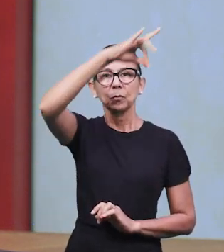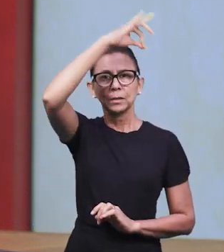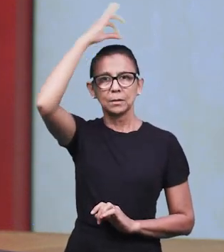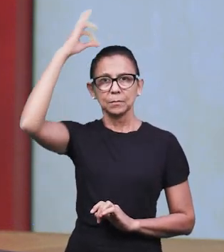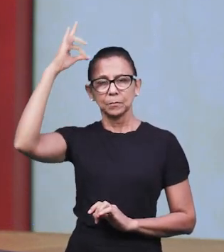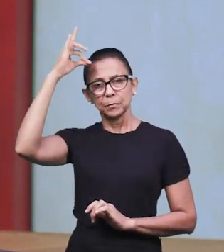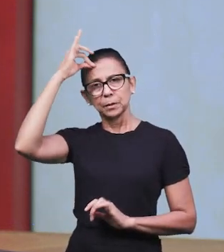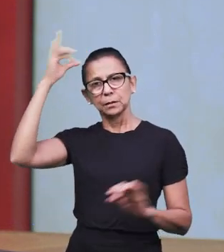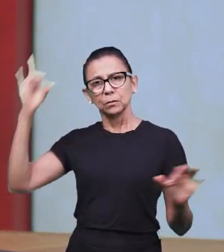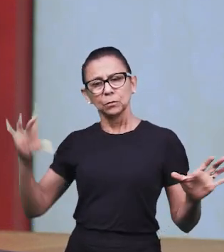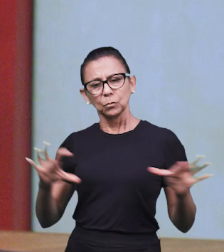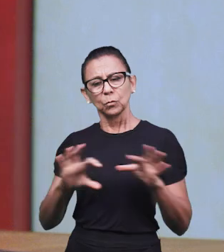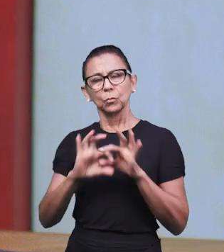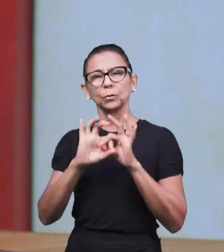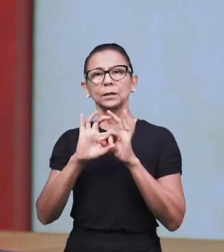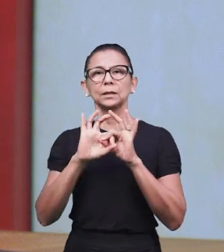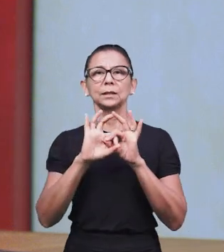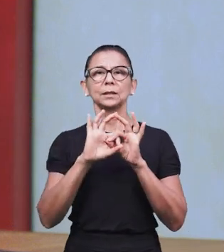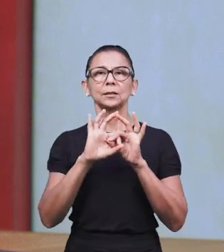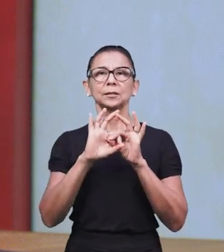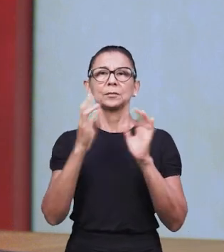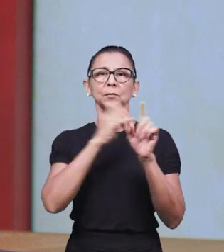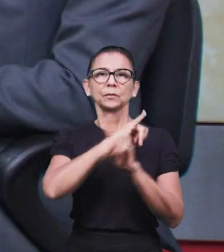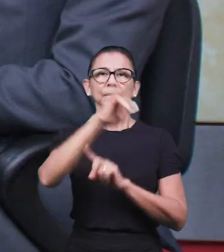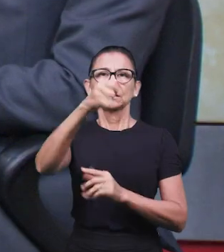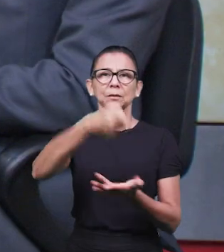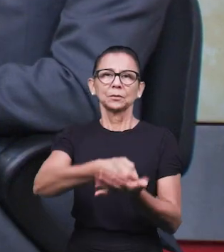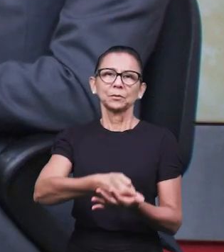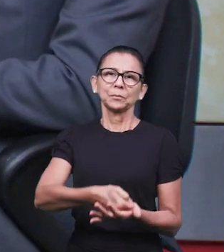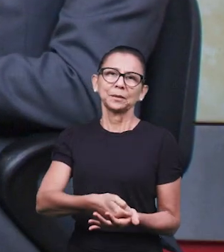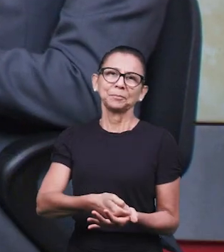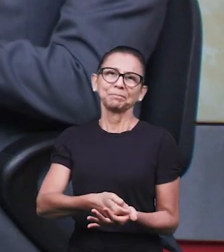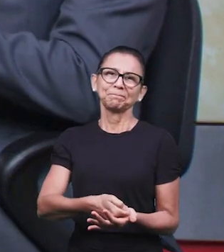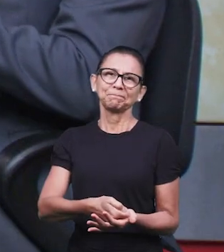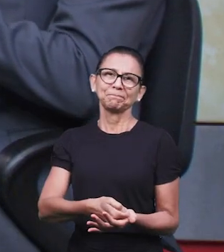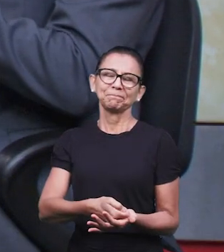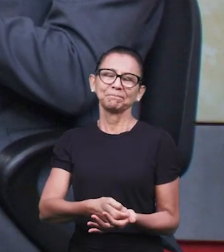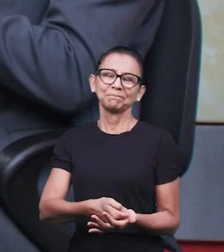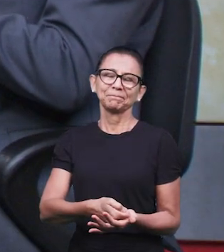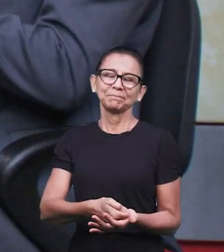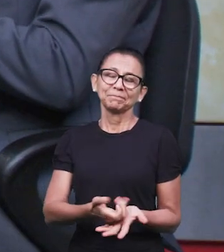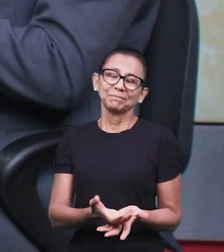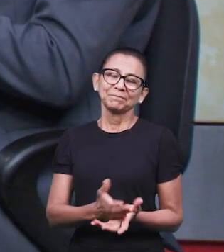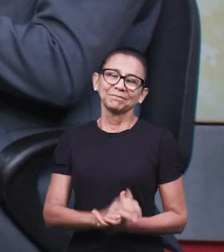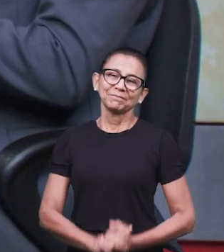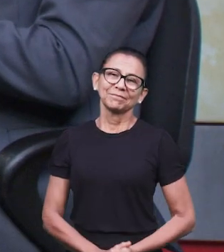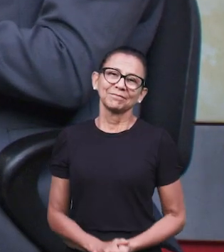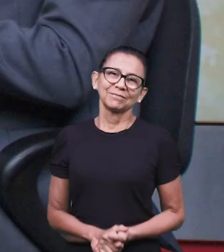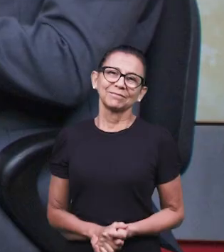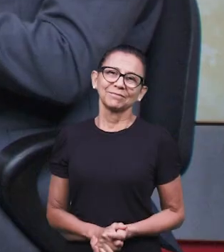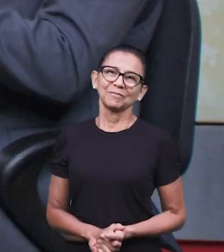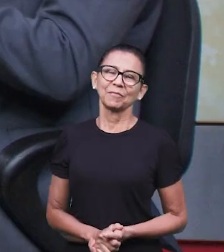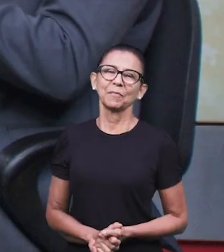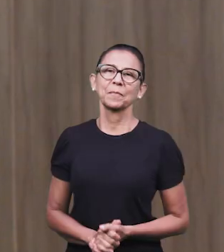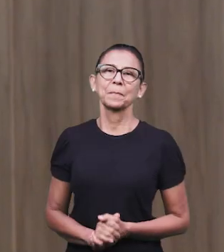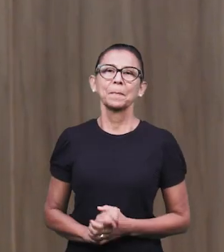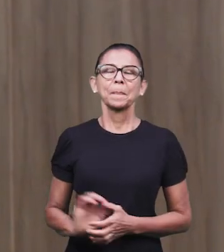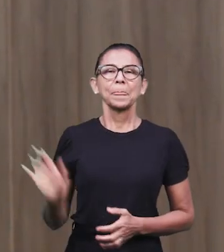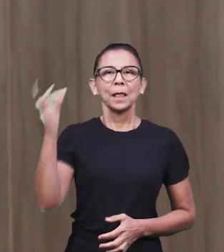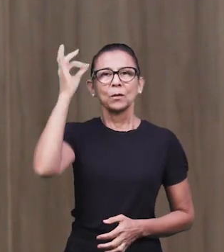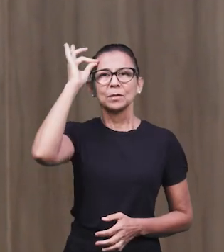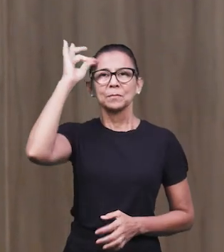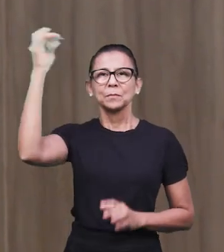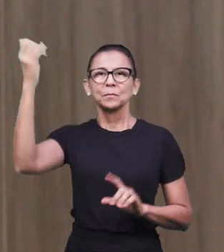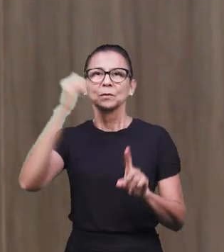isso aconteça numa direção profética. Exatamente. Como é que é o Espírito de profecia sobre a igreja, né? Porque as